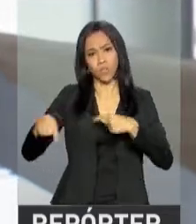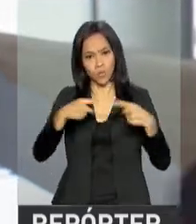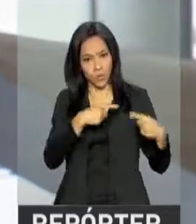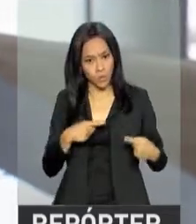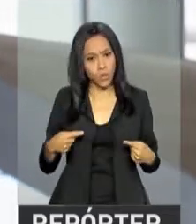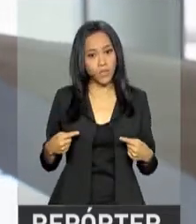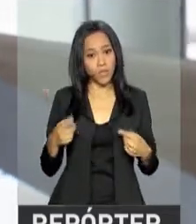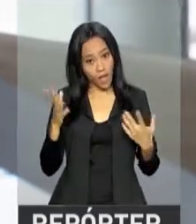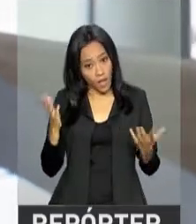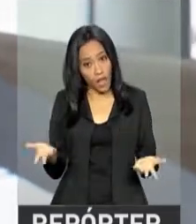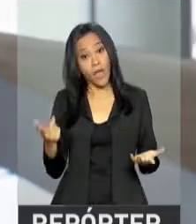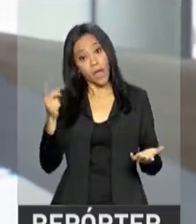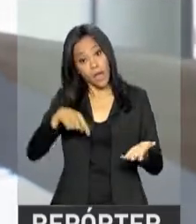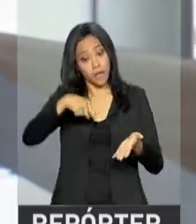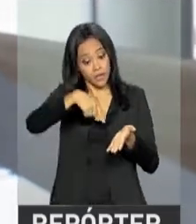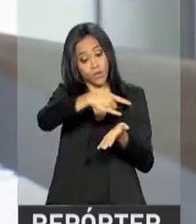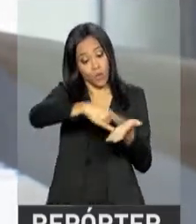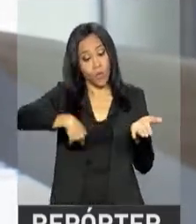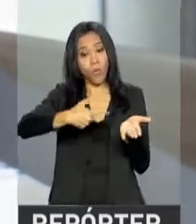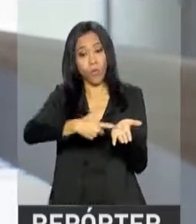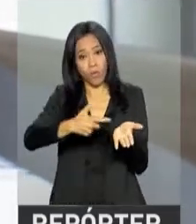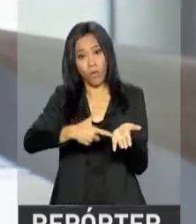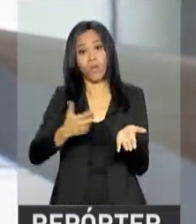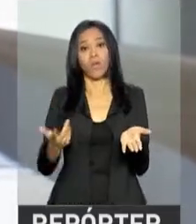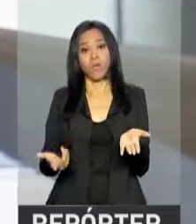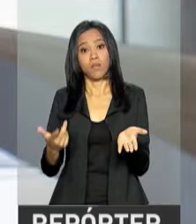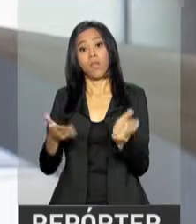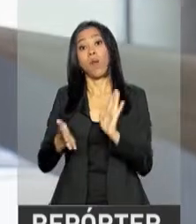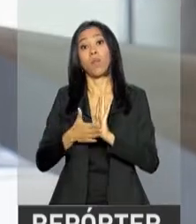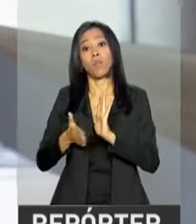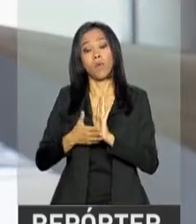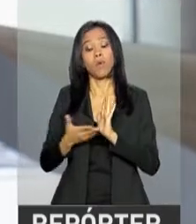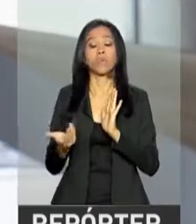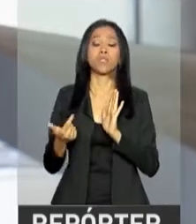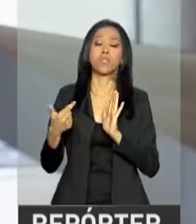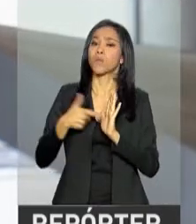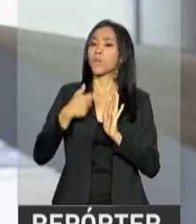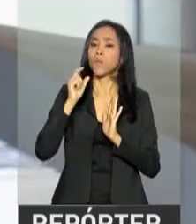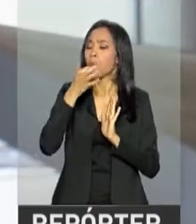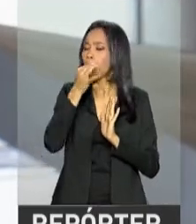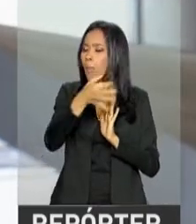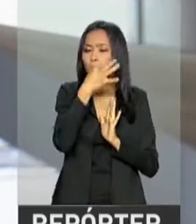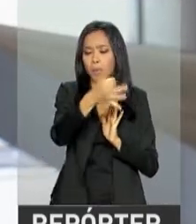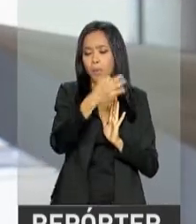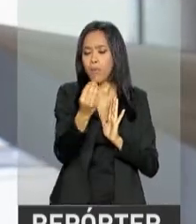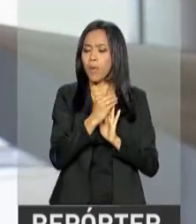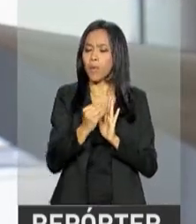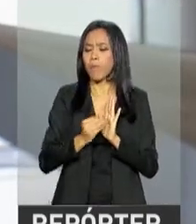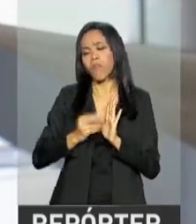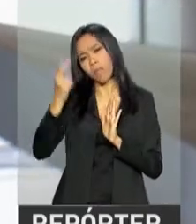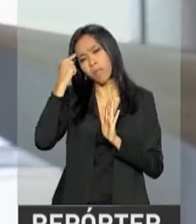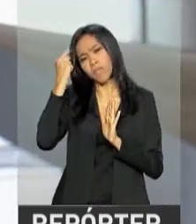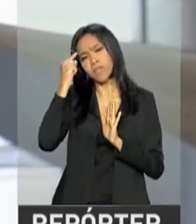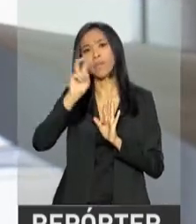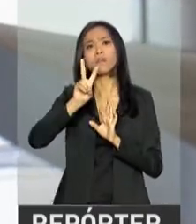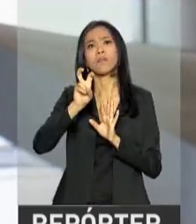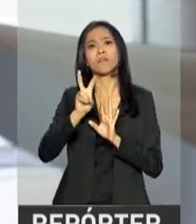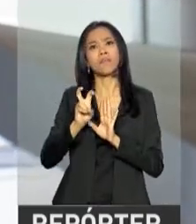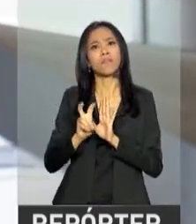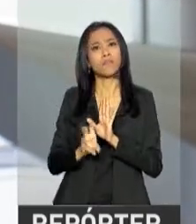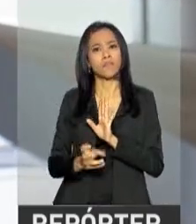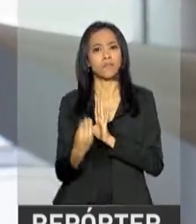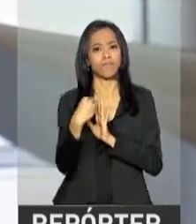estão sendo realizadas então é um documento que a proposta protocolo é onde a gente vai pensar em alguns eixos principalmente assim na